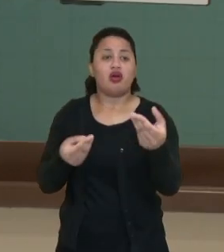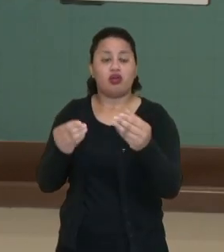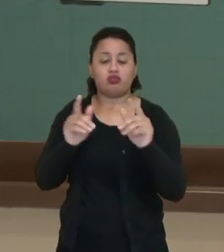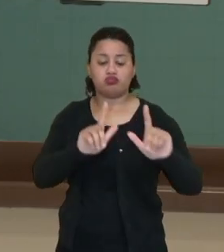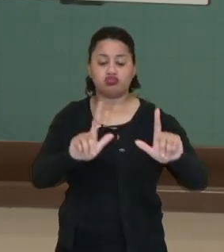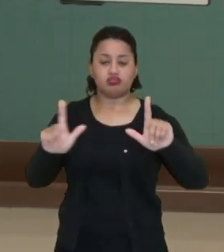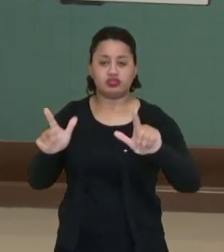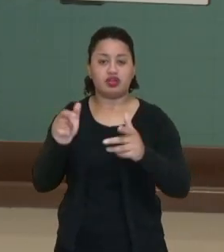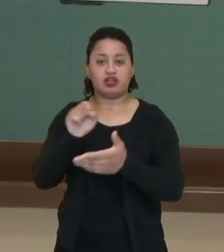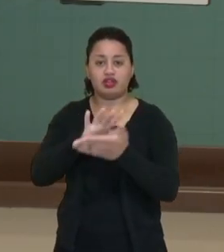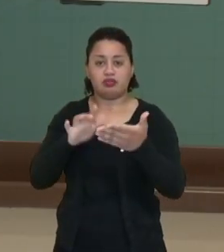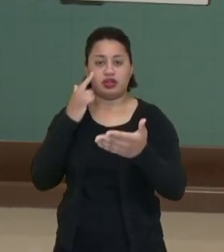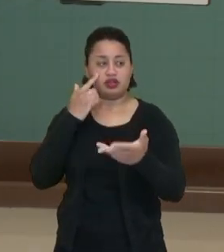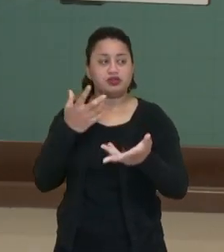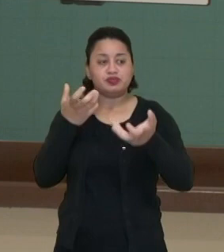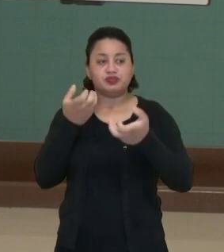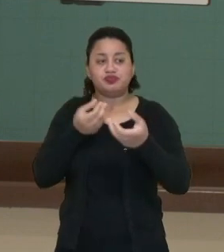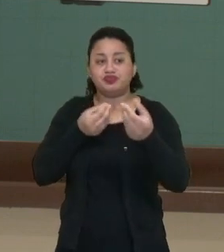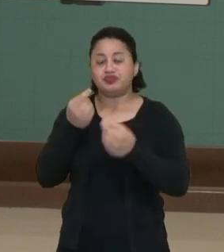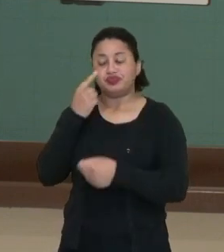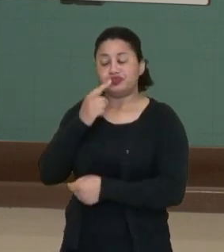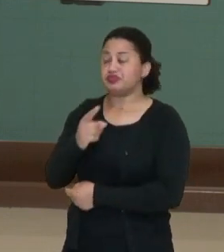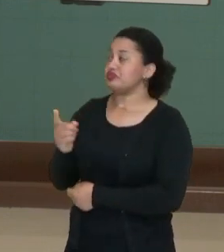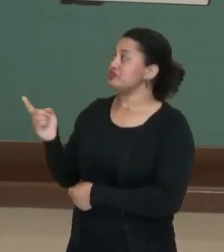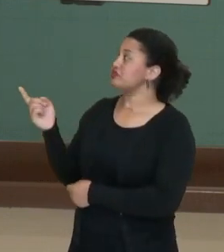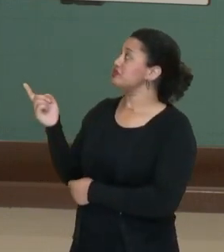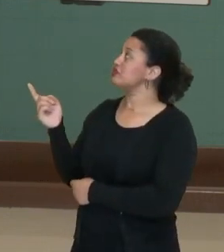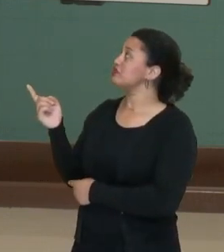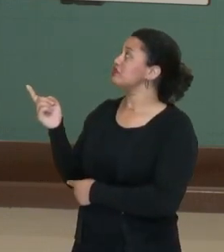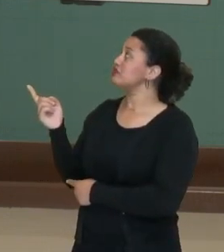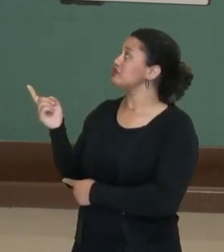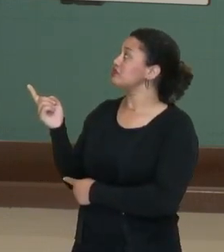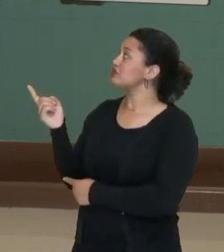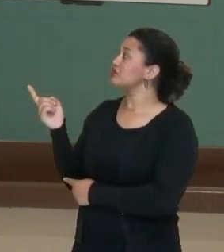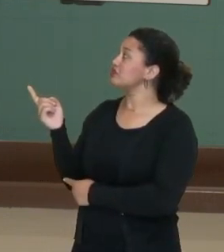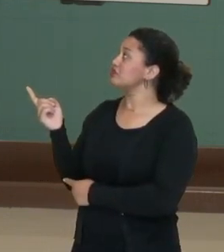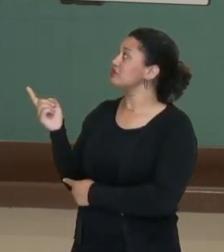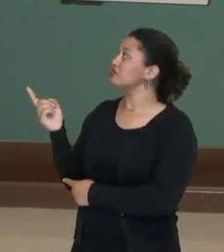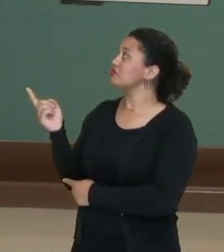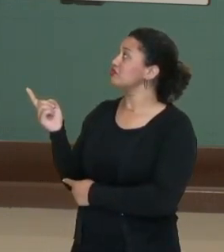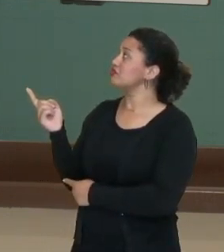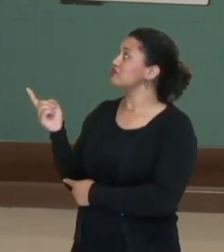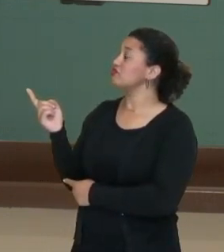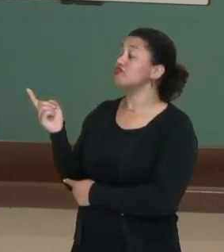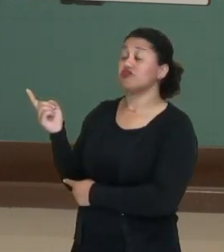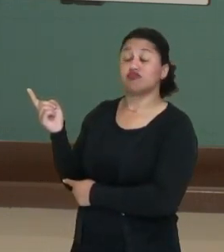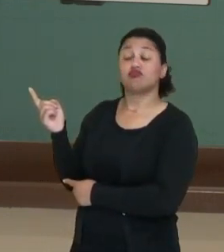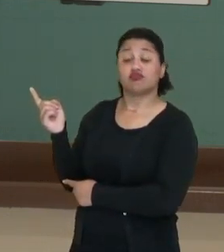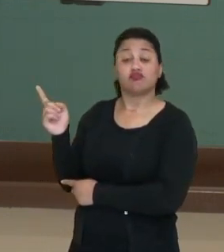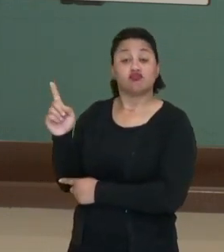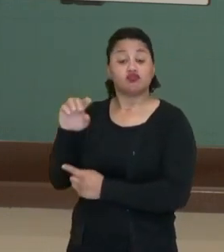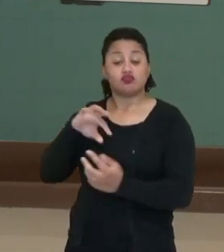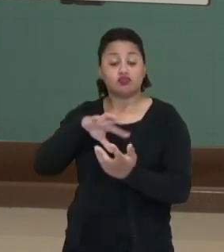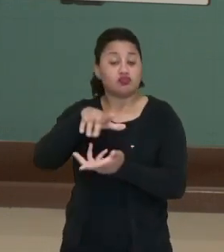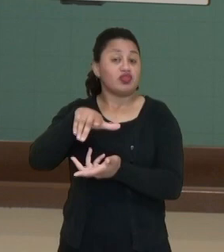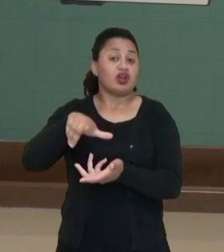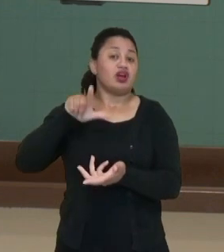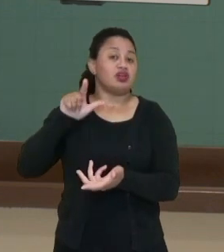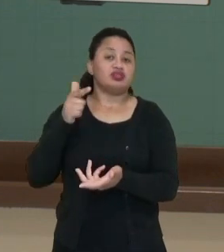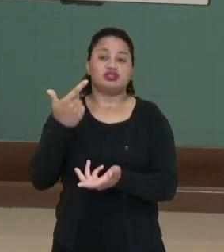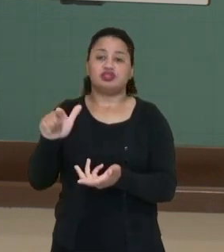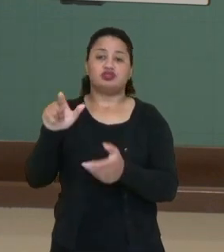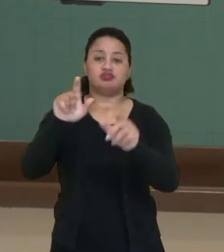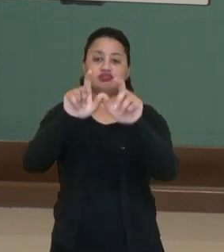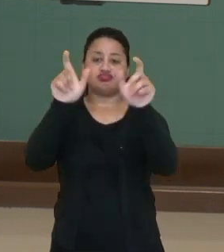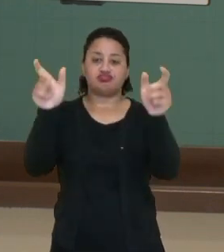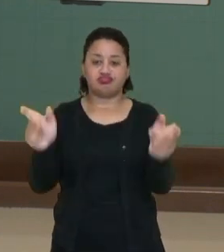Então, é importante nós sabermos que antigamente o planeta Terra não apresentava uma camada atmosférica com essa